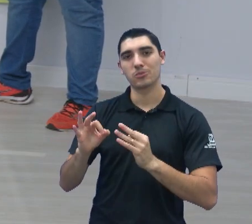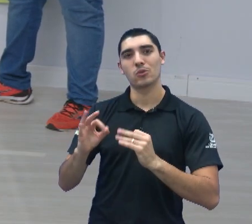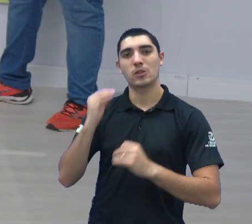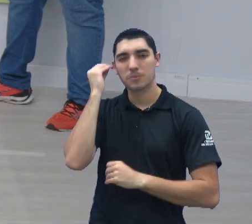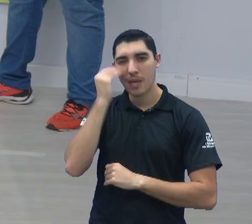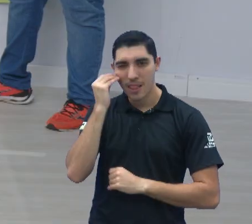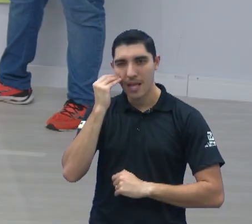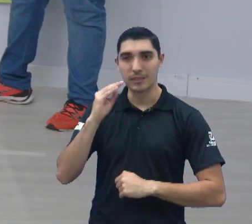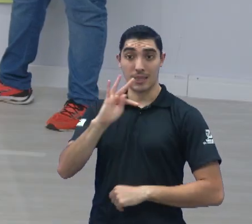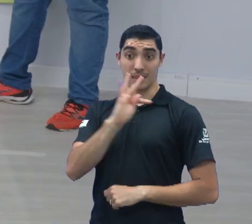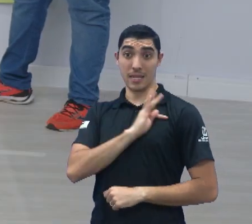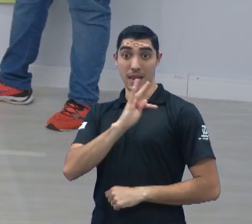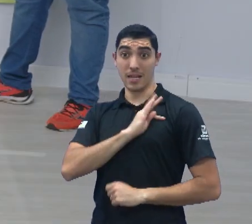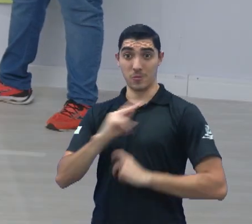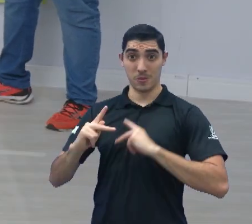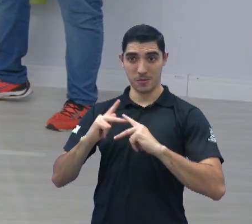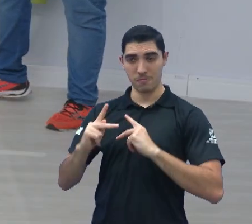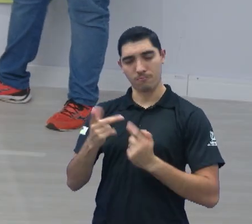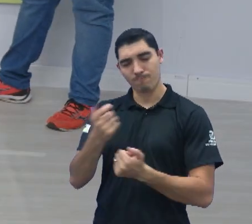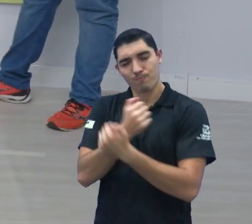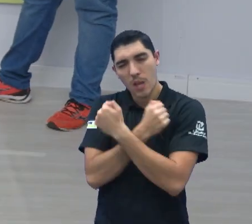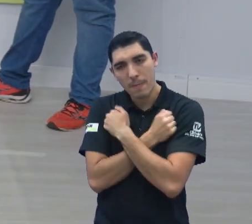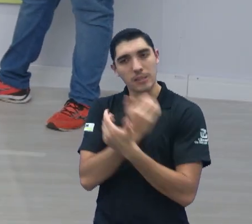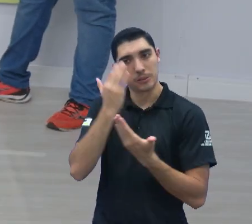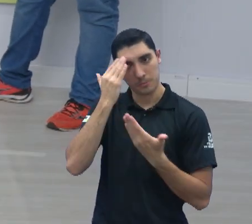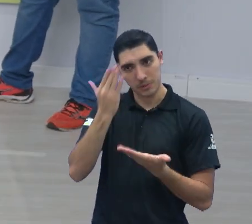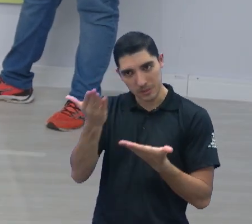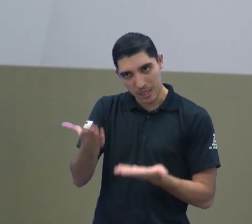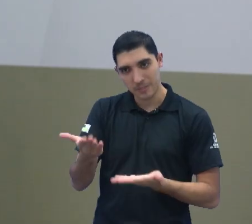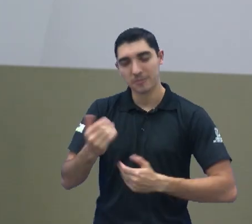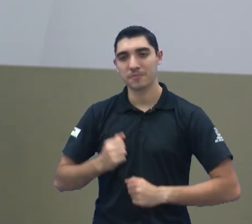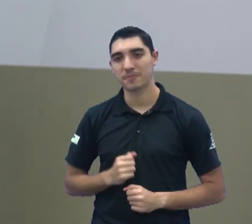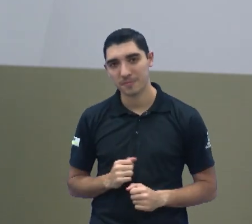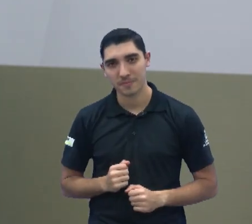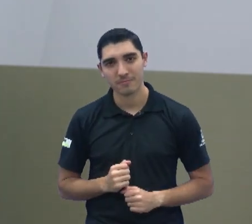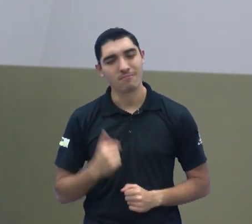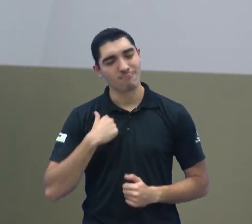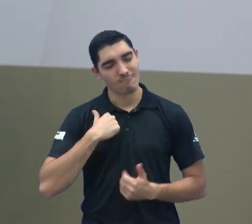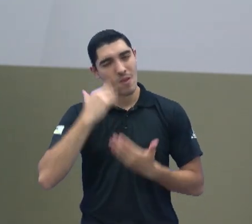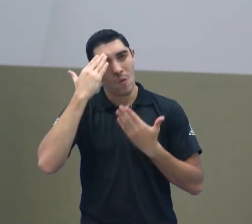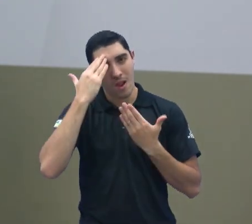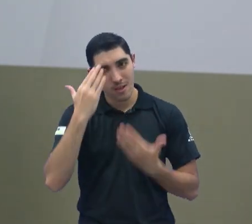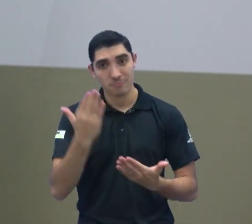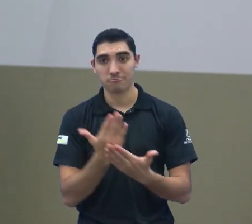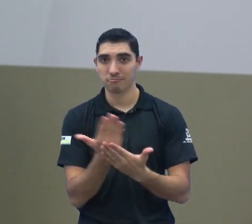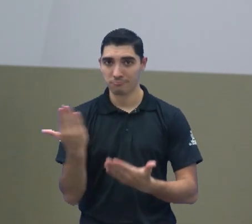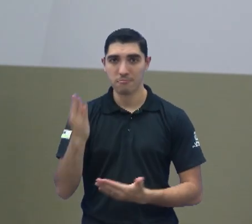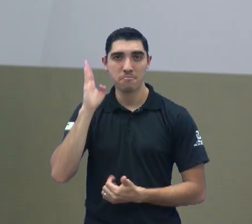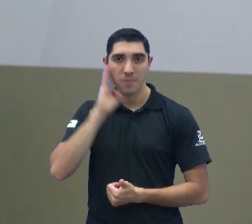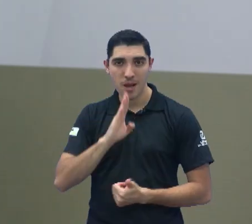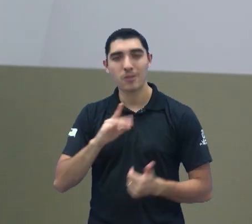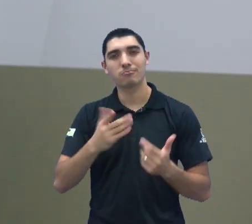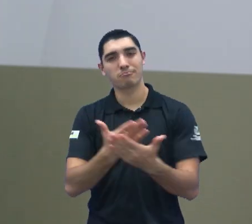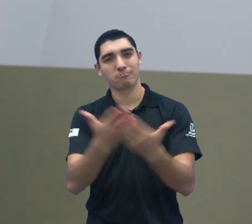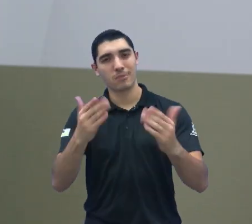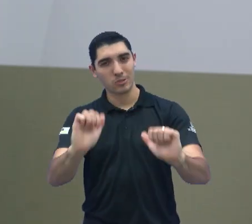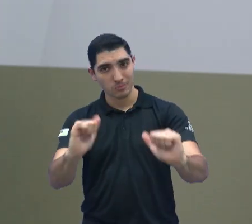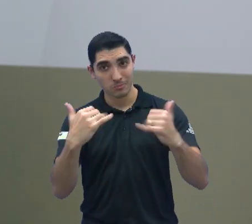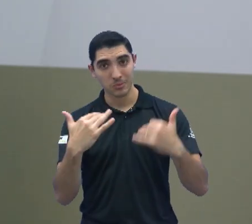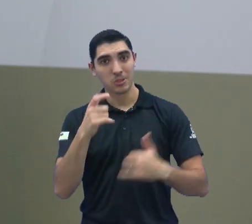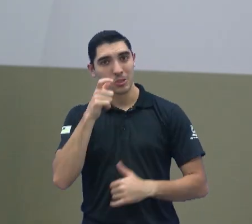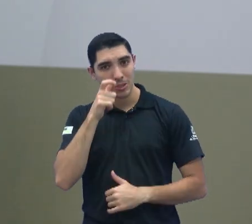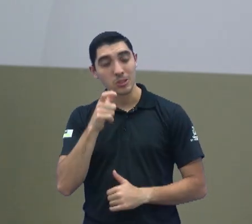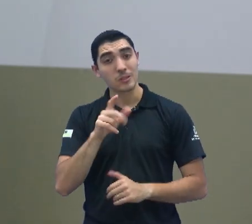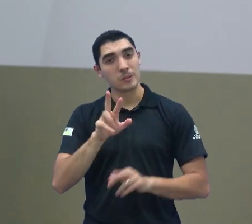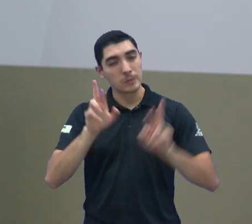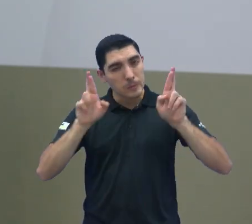como técnico do São José. Grande abraço, obrigado pela sua presença aqui no Hora do Esporte. Muito obrigado a você, Paulo. O pessoal que está em casa assistindo, torçam por nós.